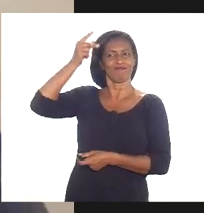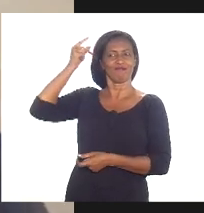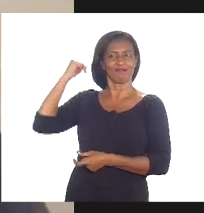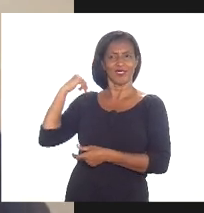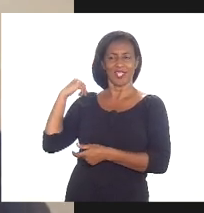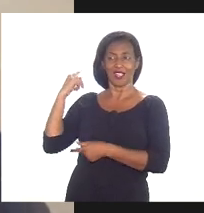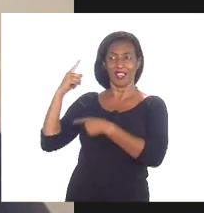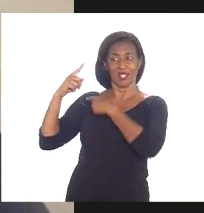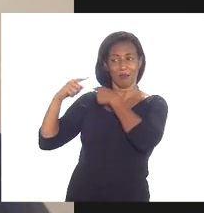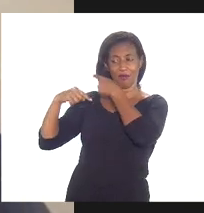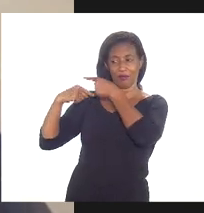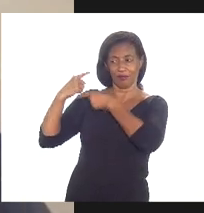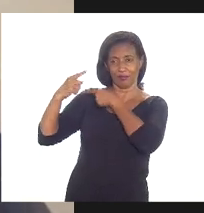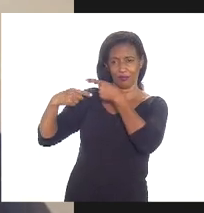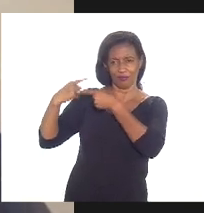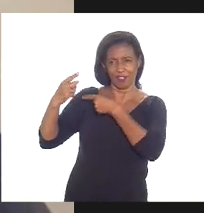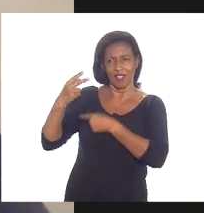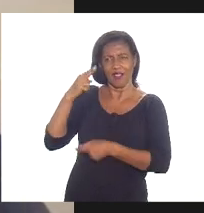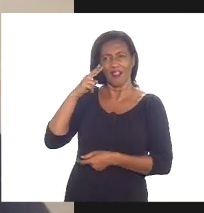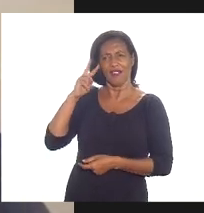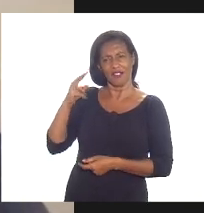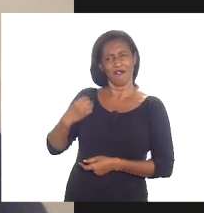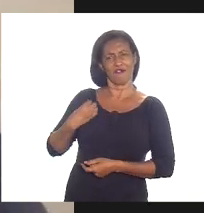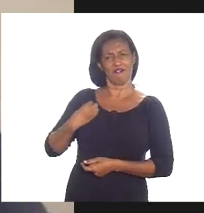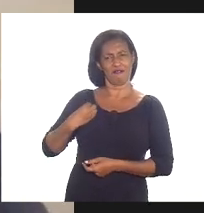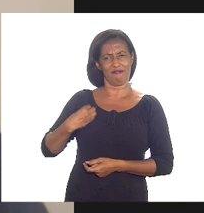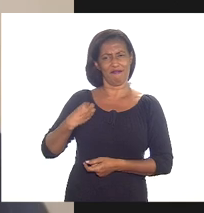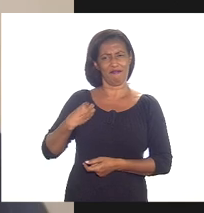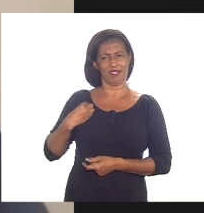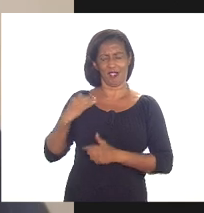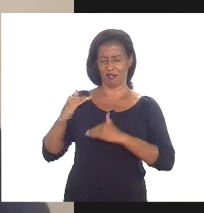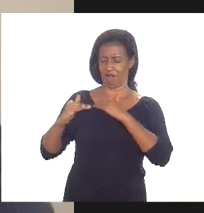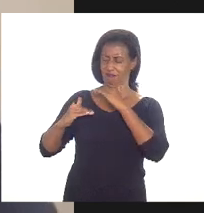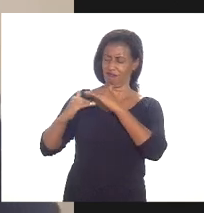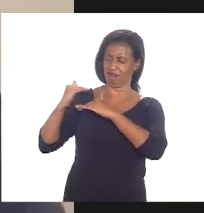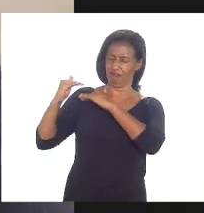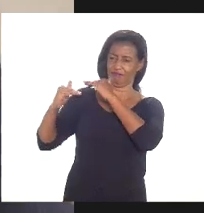para cá, acompanhando a sua vida pública.